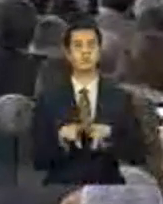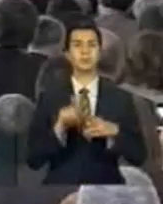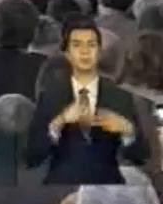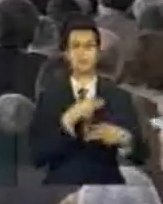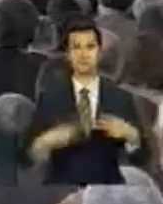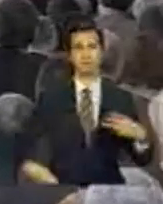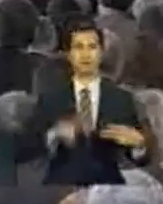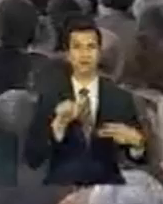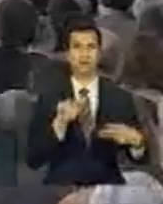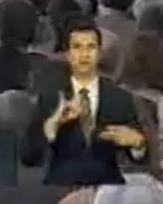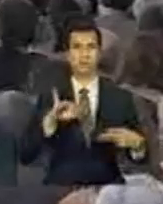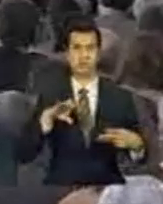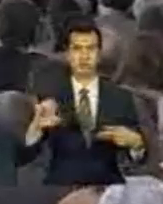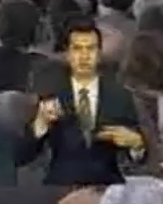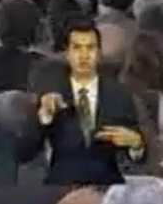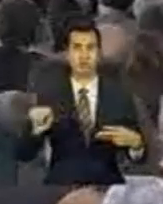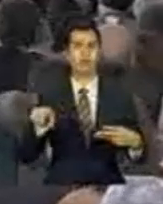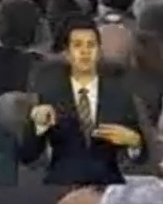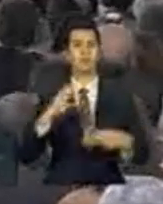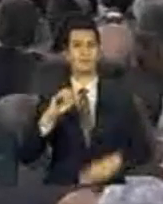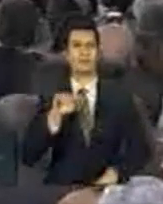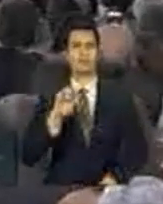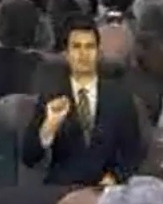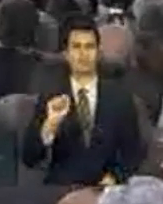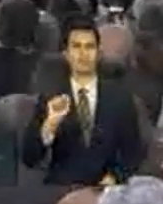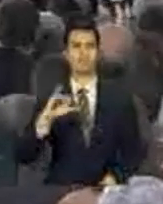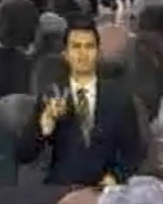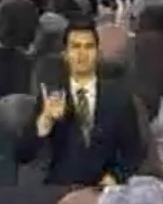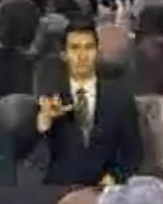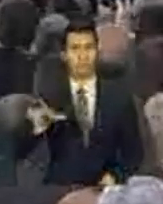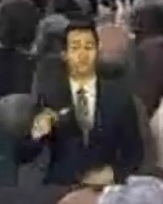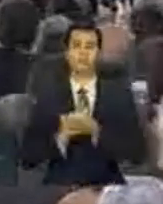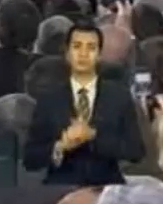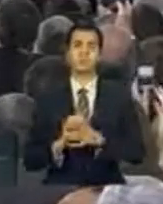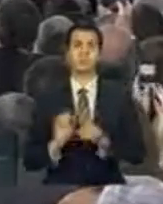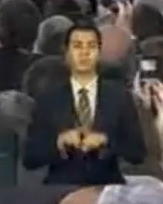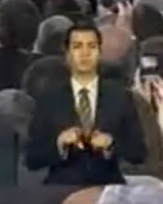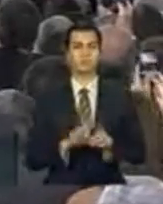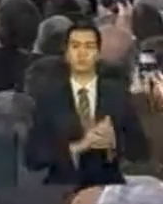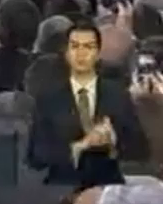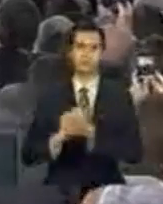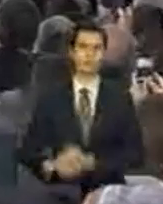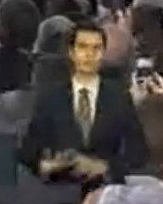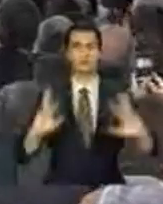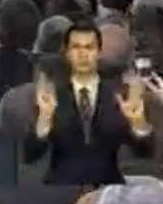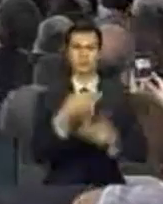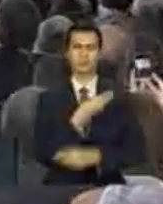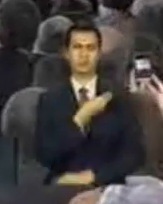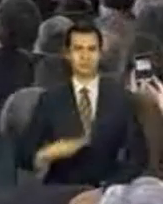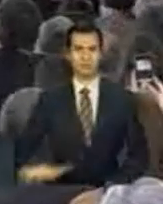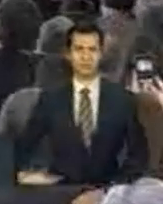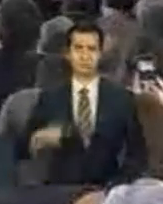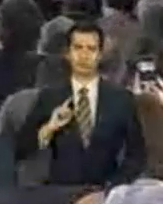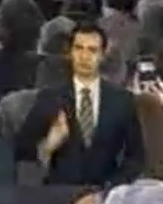Civil. Em nome deles, que são responsáveis por esse programa, cumprimento a todos os